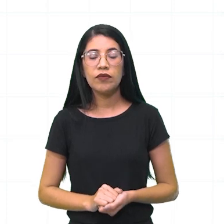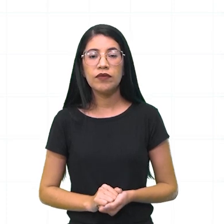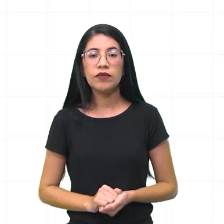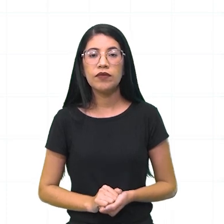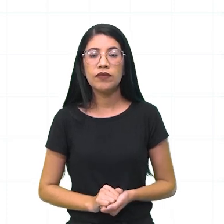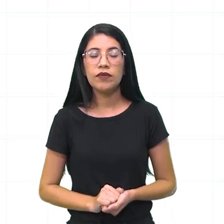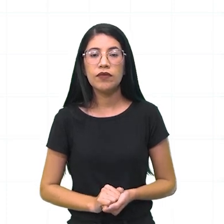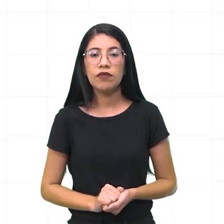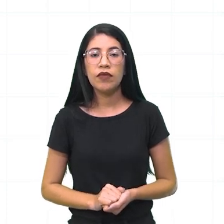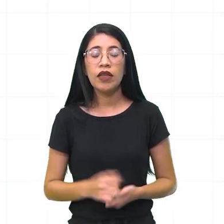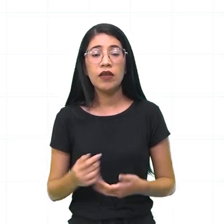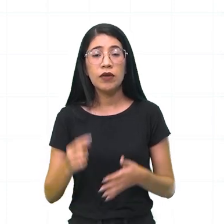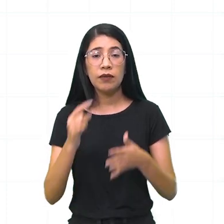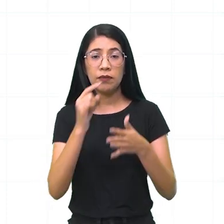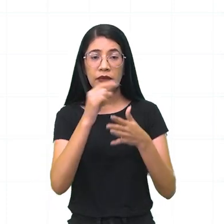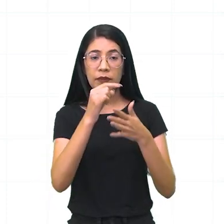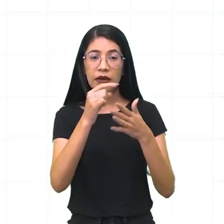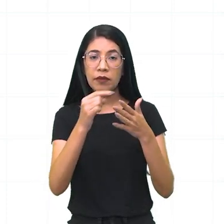bom, gente? Então, aí esses são